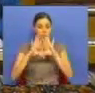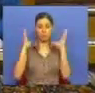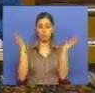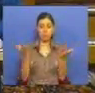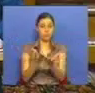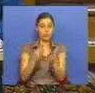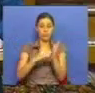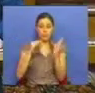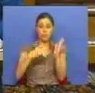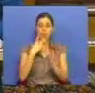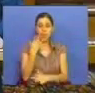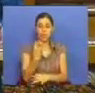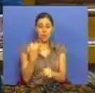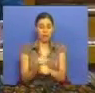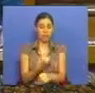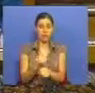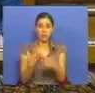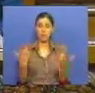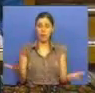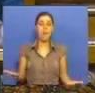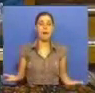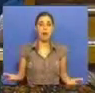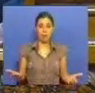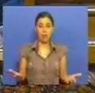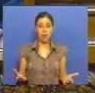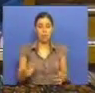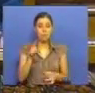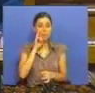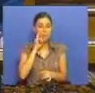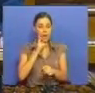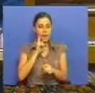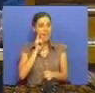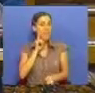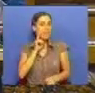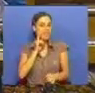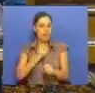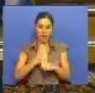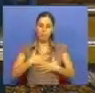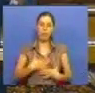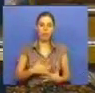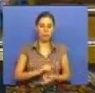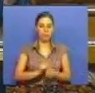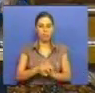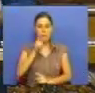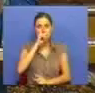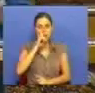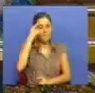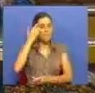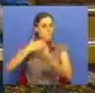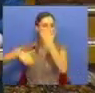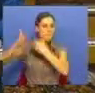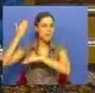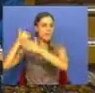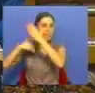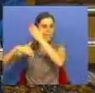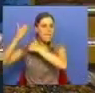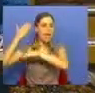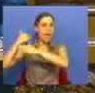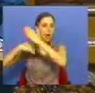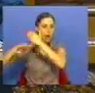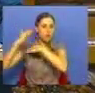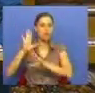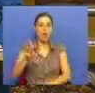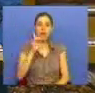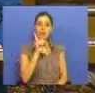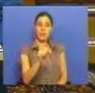generalizaram os contratos individuais de trabalho, tornaram a estabilidade profissional numa memória do passado e de um passado que já tem